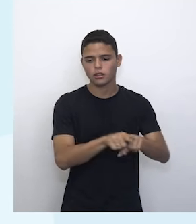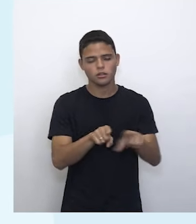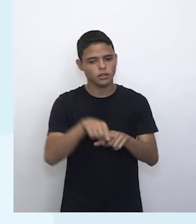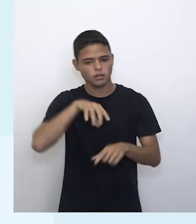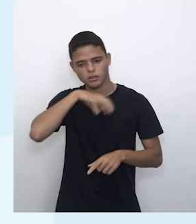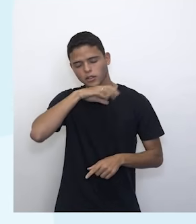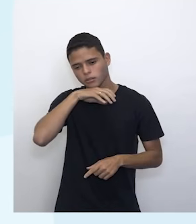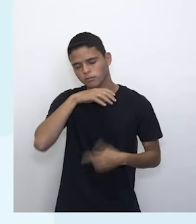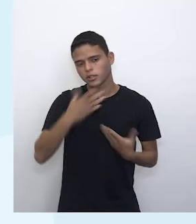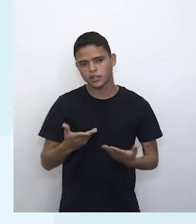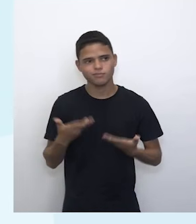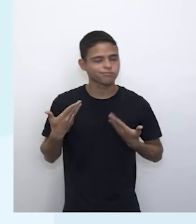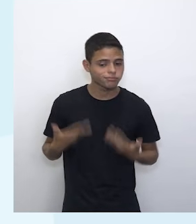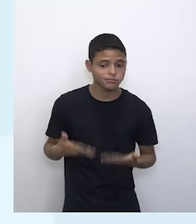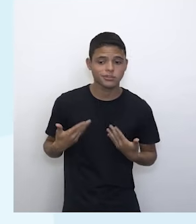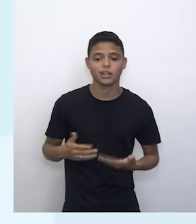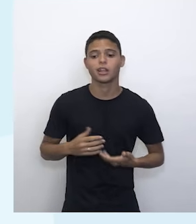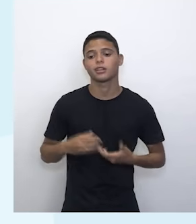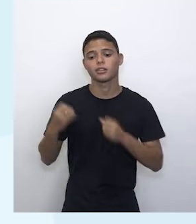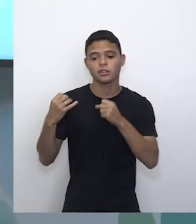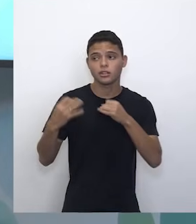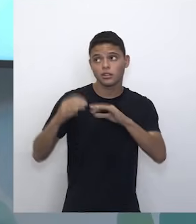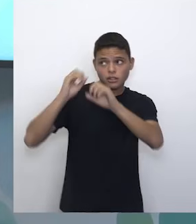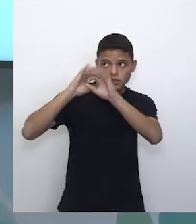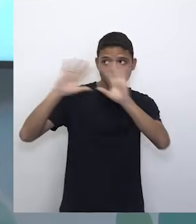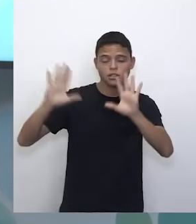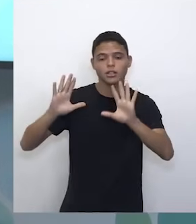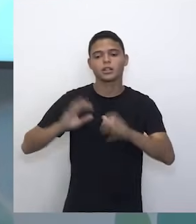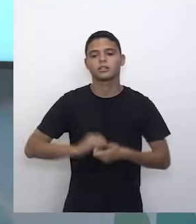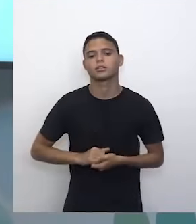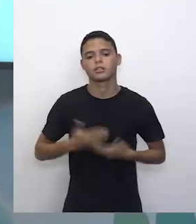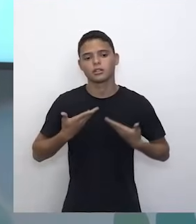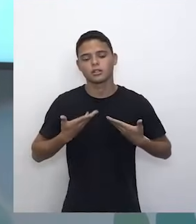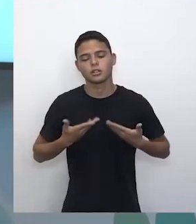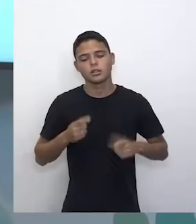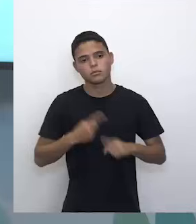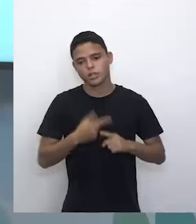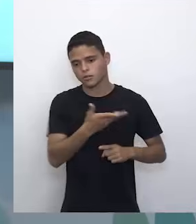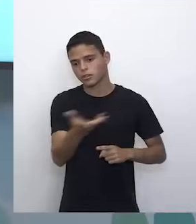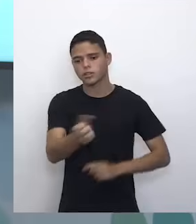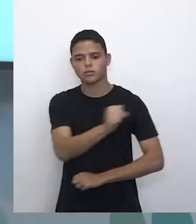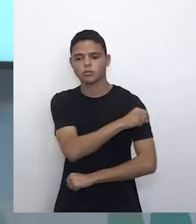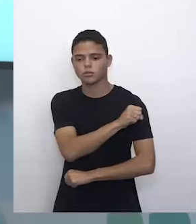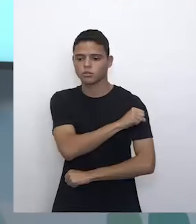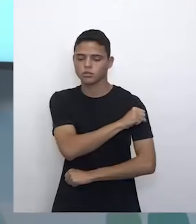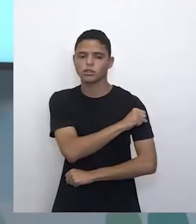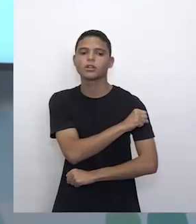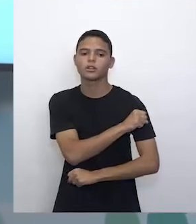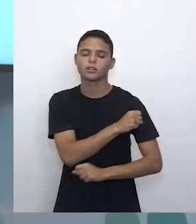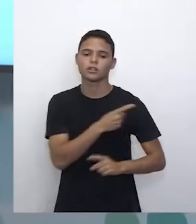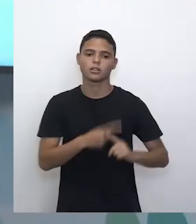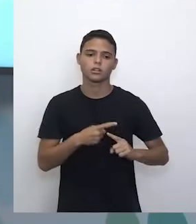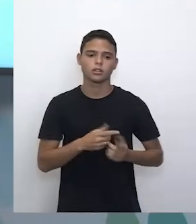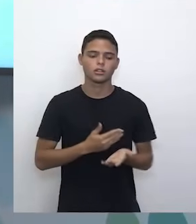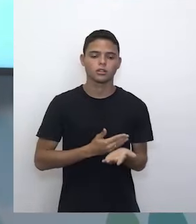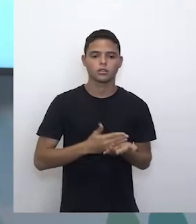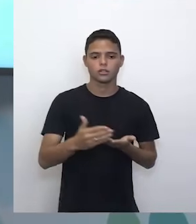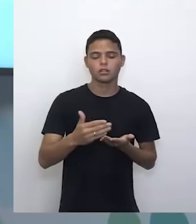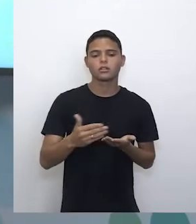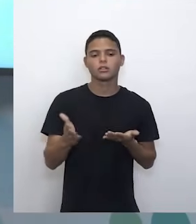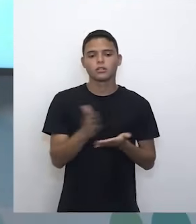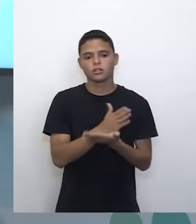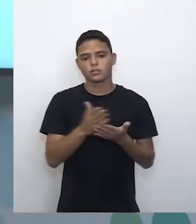lógico que foi de uma forma leve, de uma forma tranquila, que a gente está falando aqui para o 8º ano, né? E é para dar um start aí, né, para a